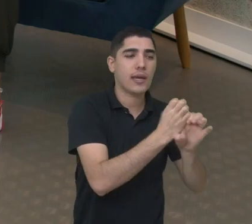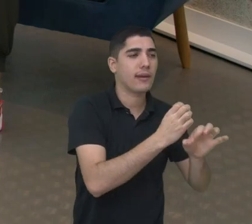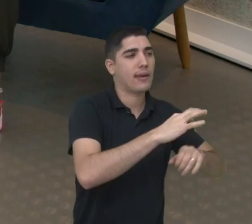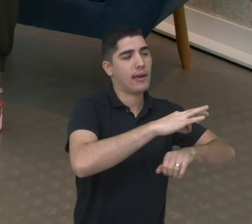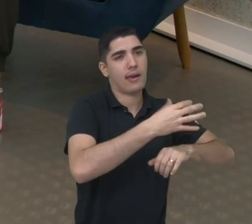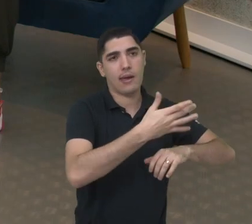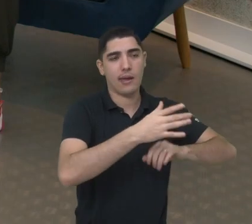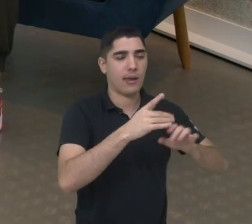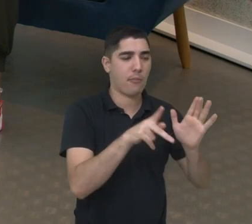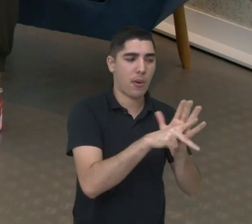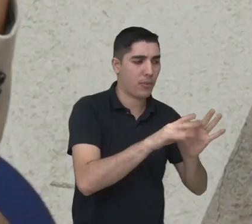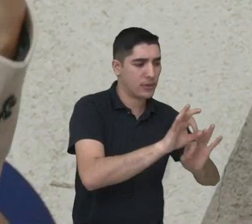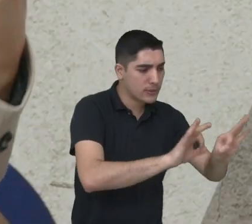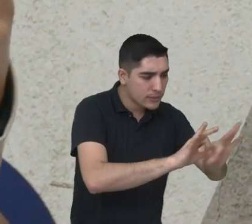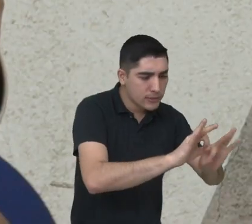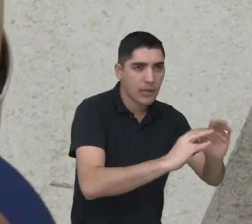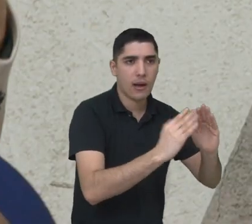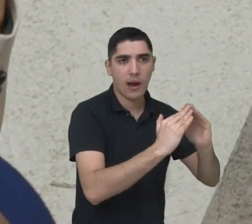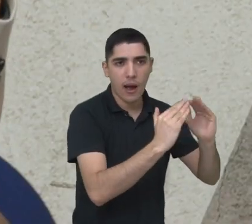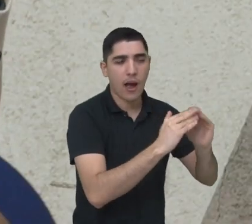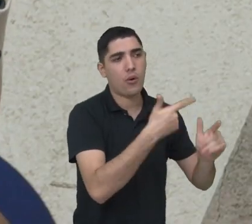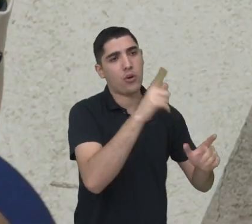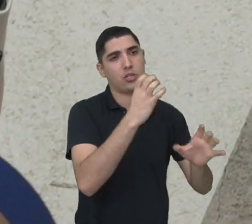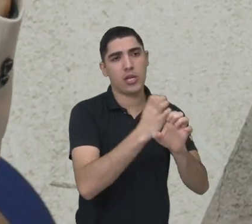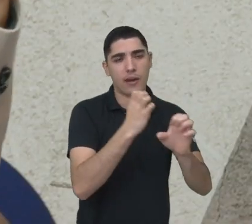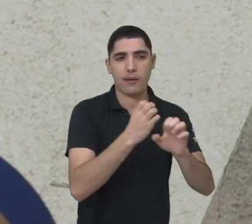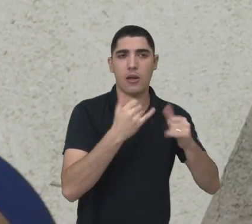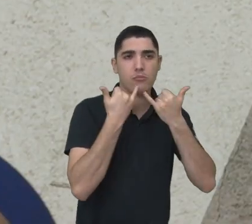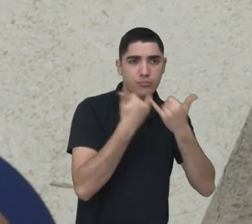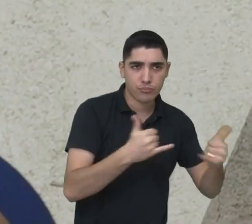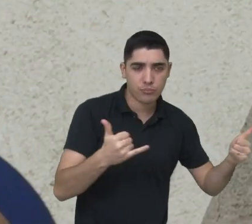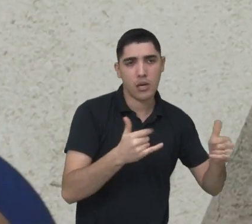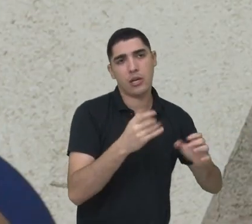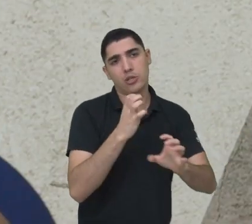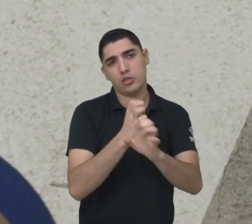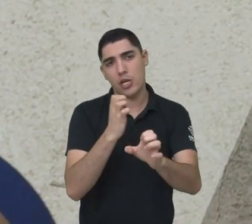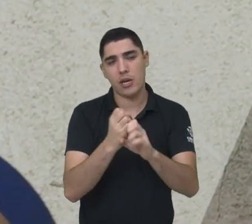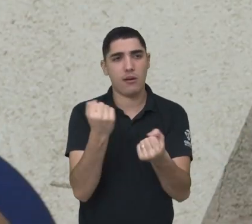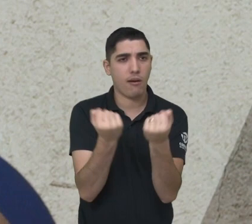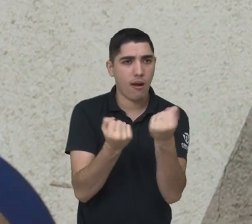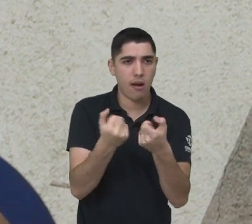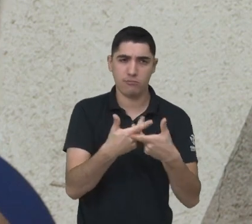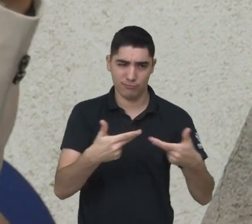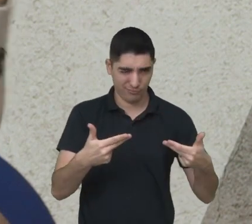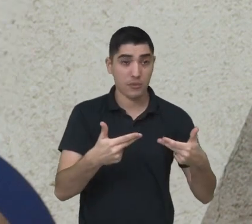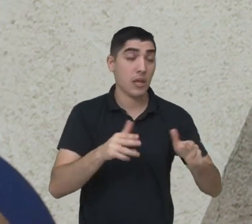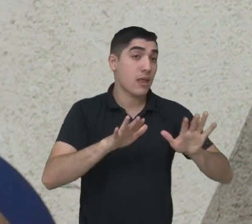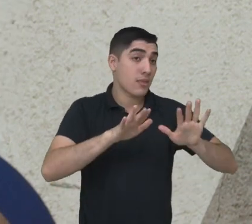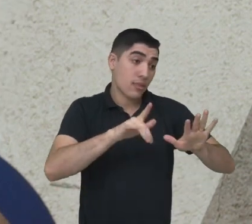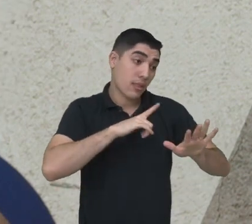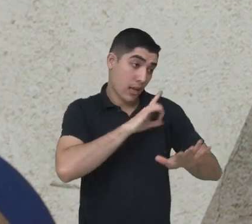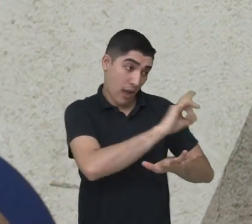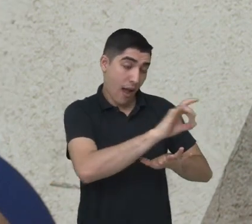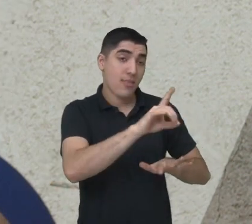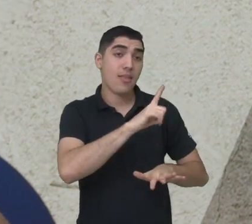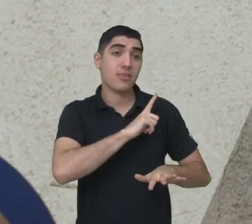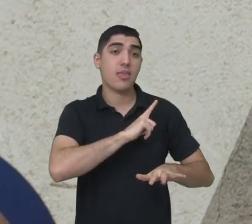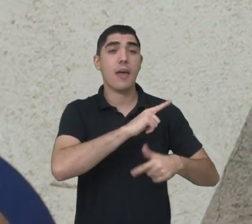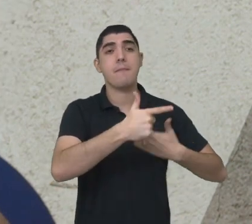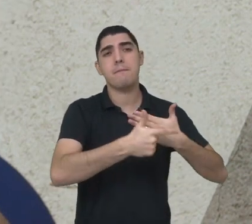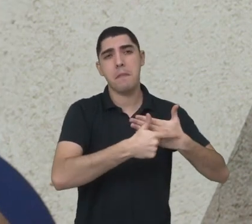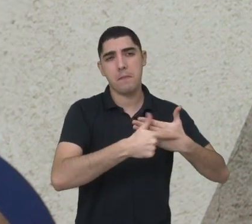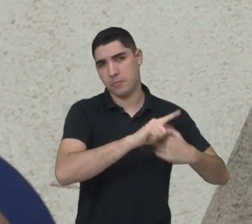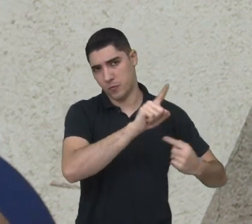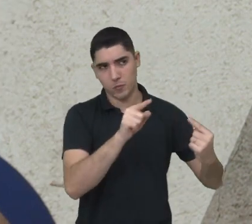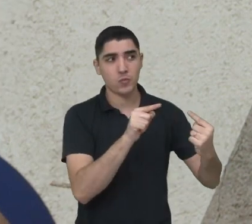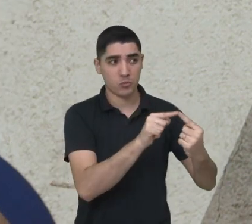Engenheiro civil, engenheiro elétrico, engenheiro na área automobilística. Você tem, dentro das, né, especificidades dentro da